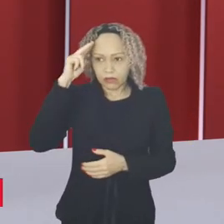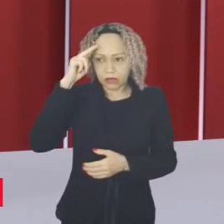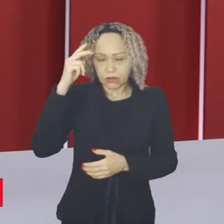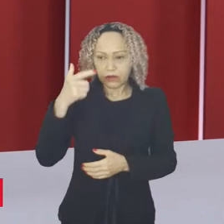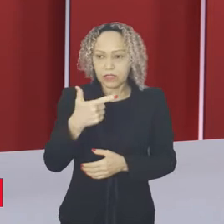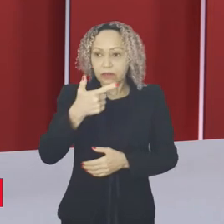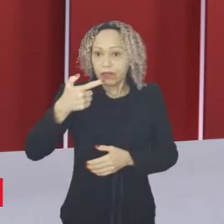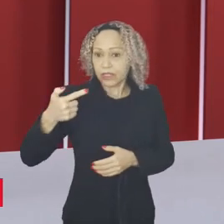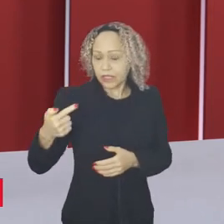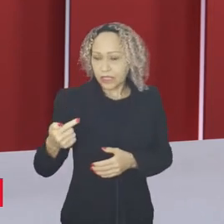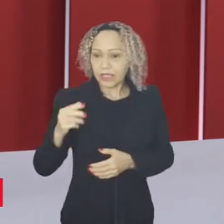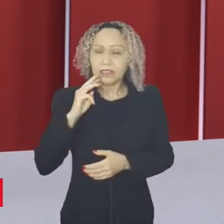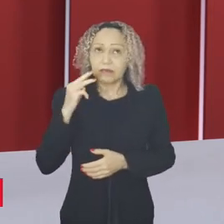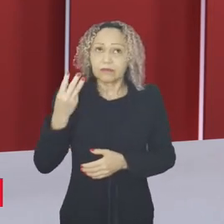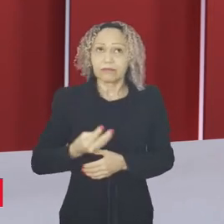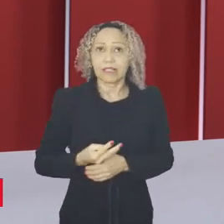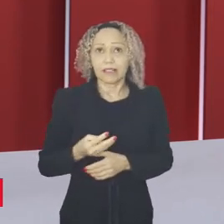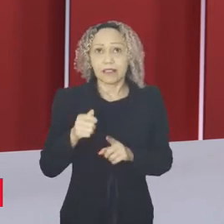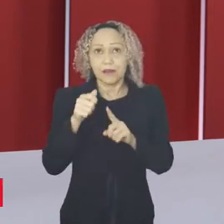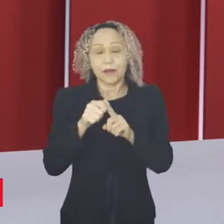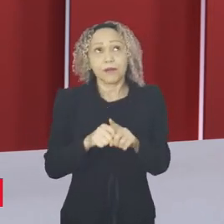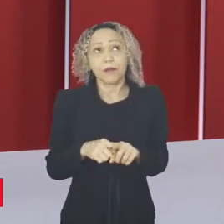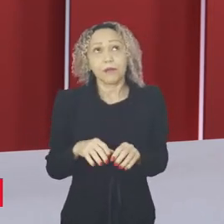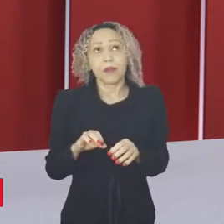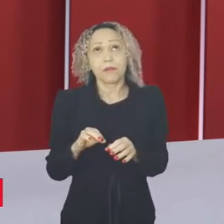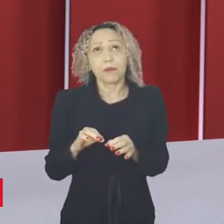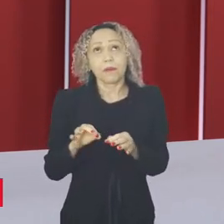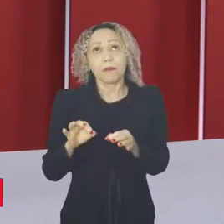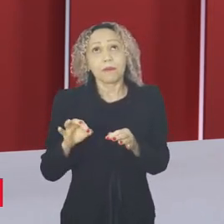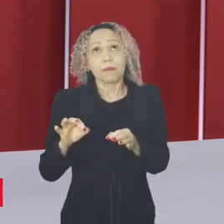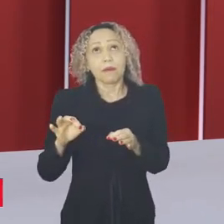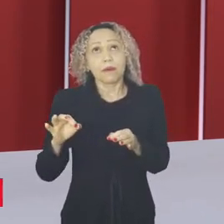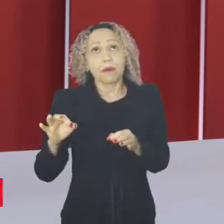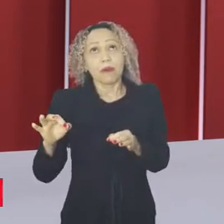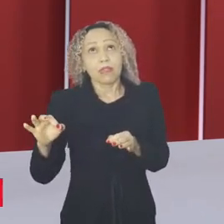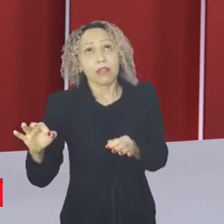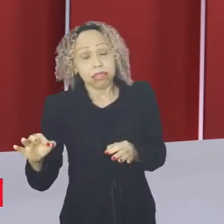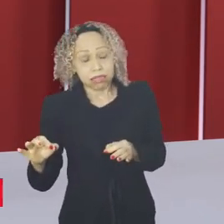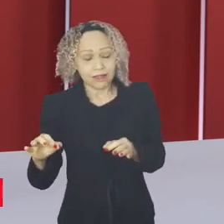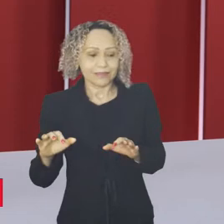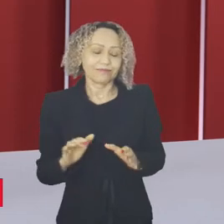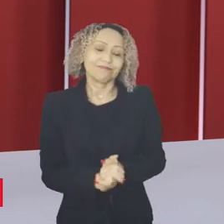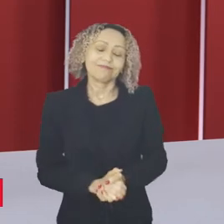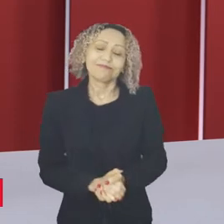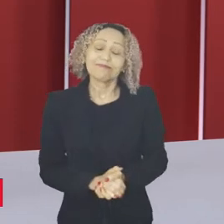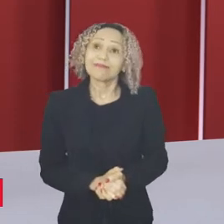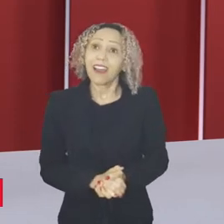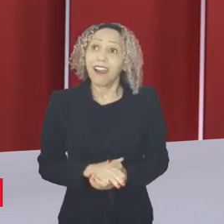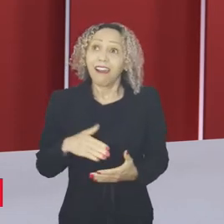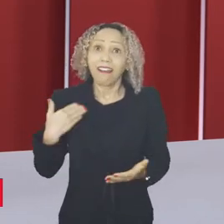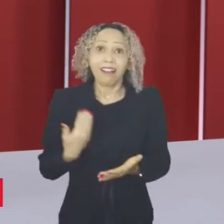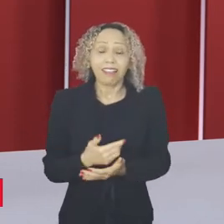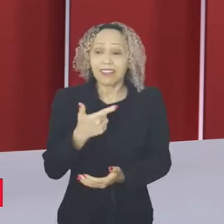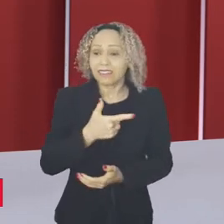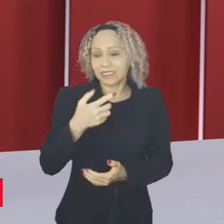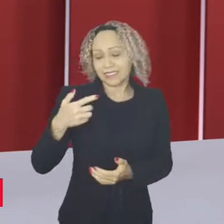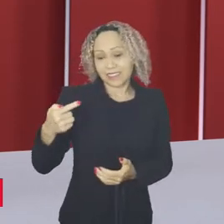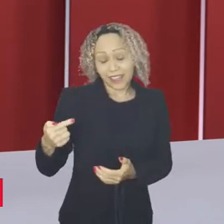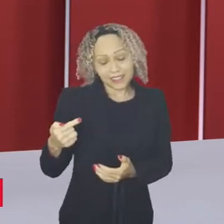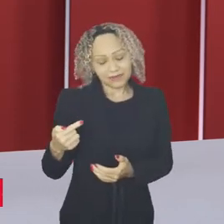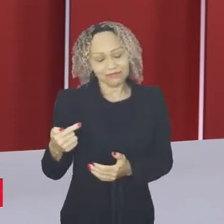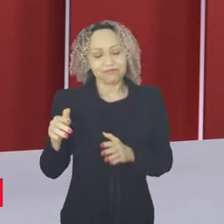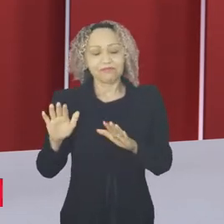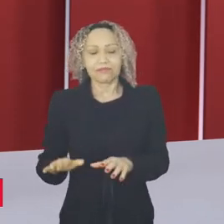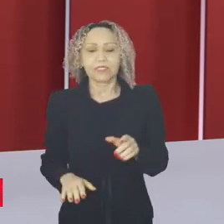mês interminável, não é verdade, gente? Março não é possível. A gente ainda está no dia 27. Vamos lá, Fernando Brasil,